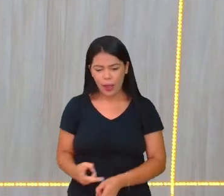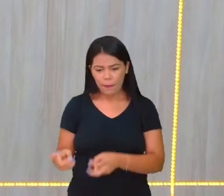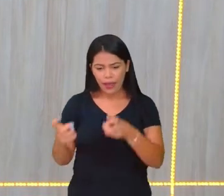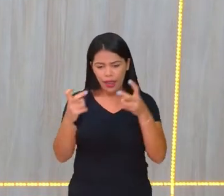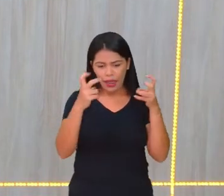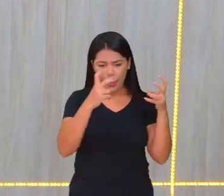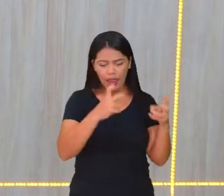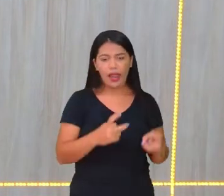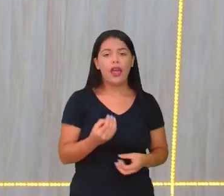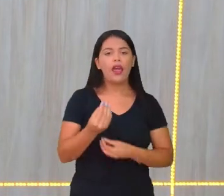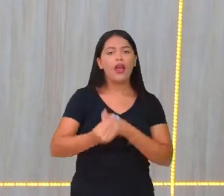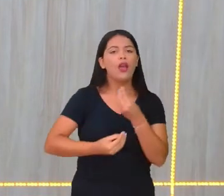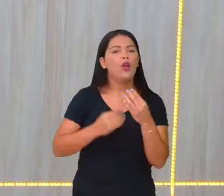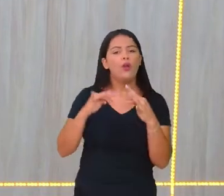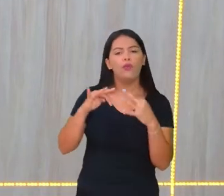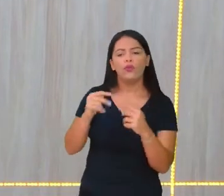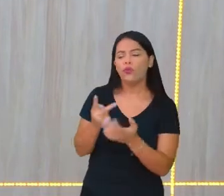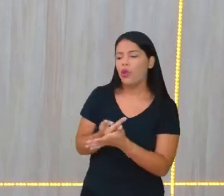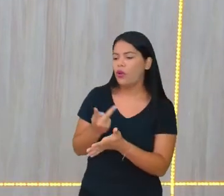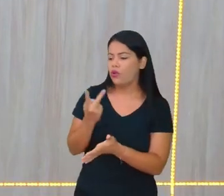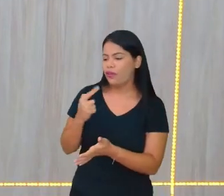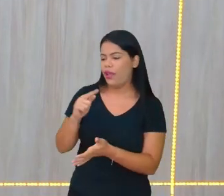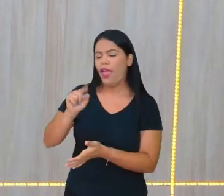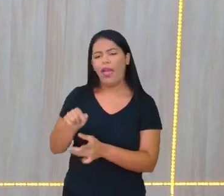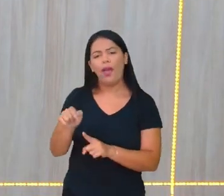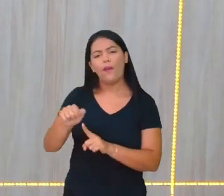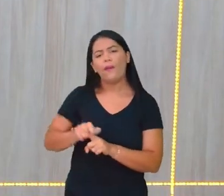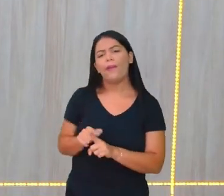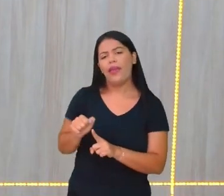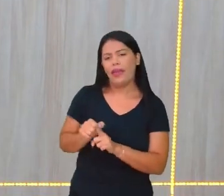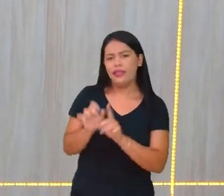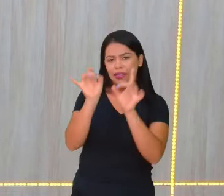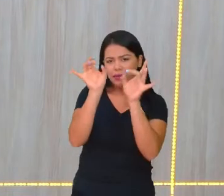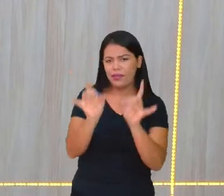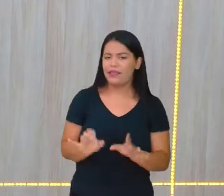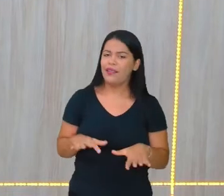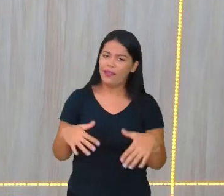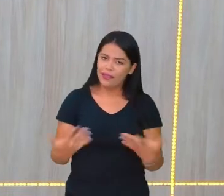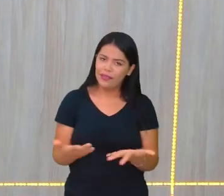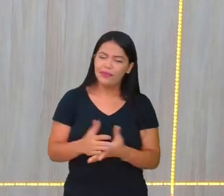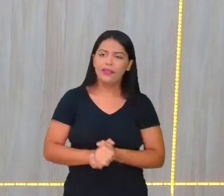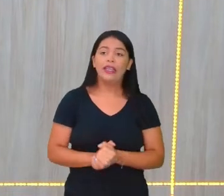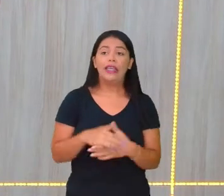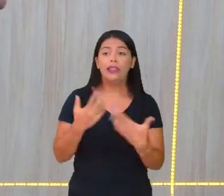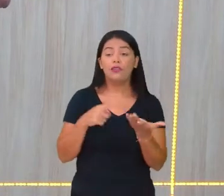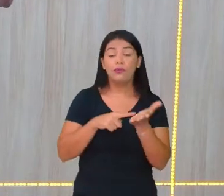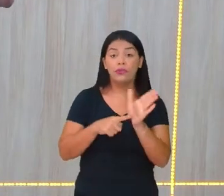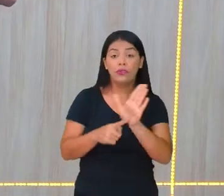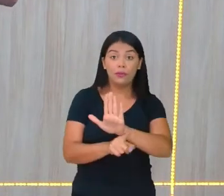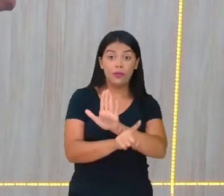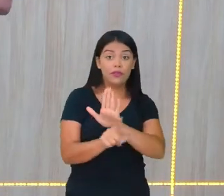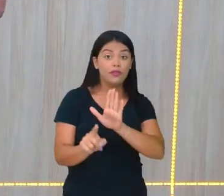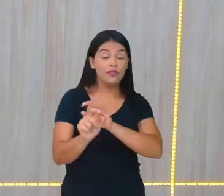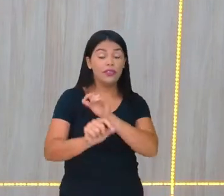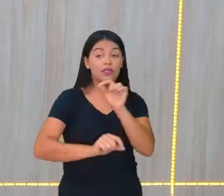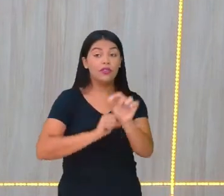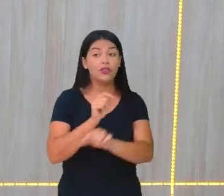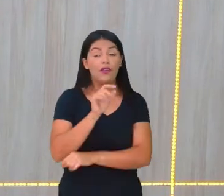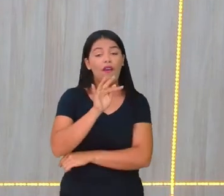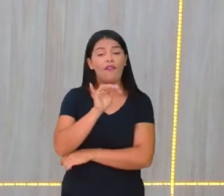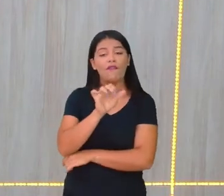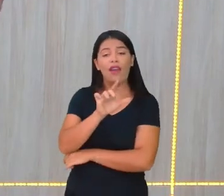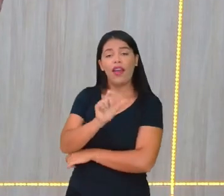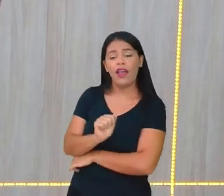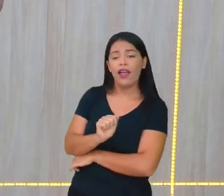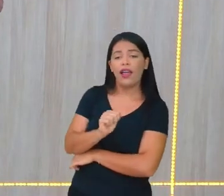observando, não é? Como tudo se desenrola, é um mês especial, não é? E aí eu trouxe para vocês aqui uma citação de